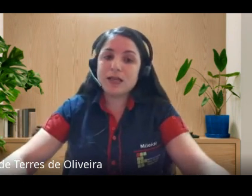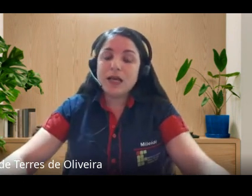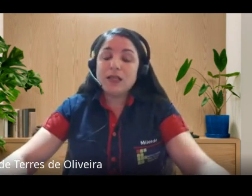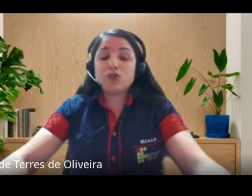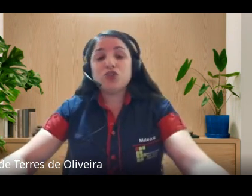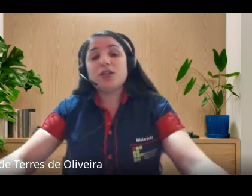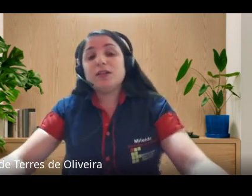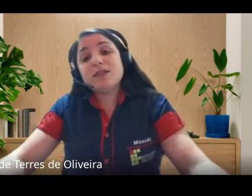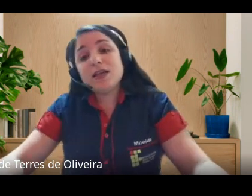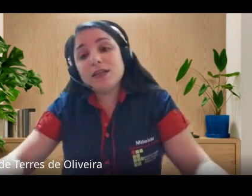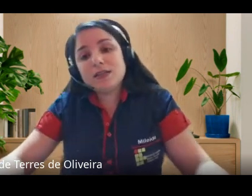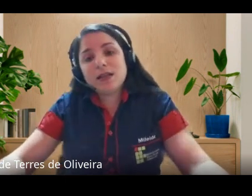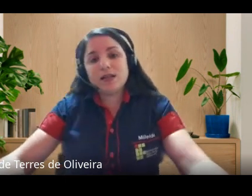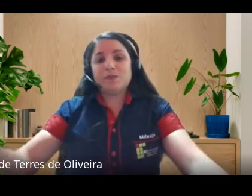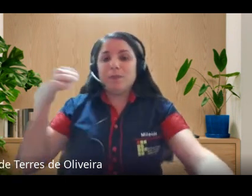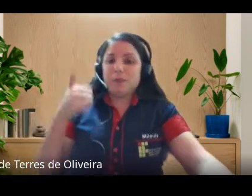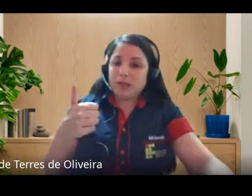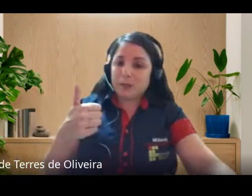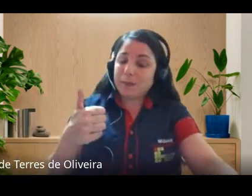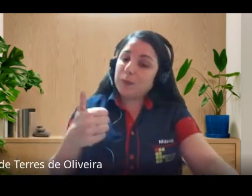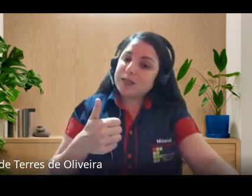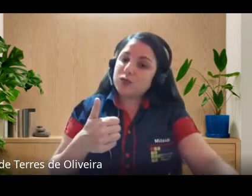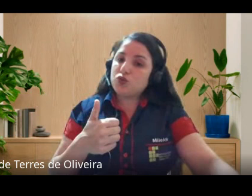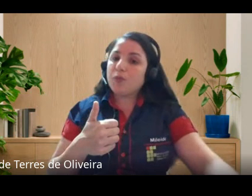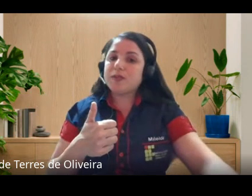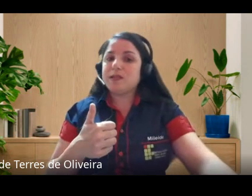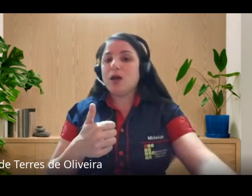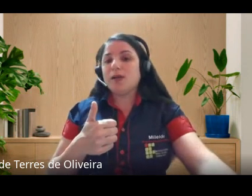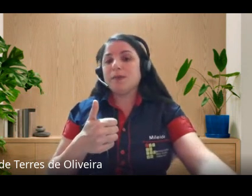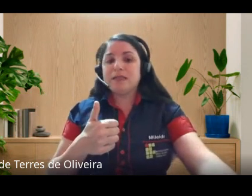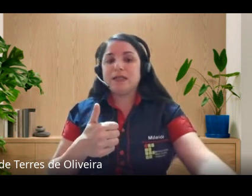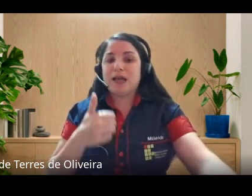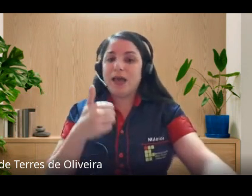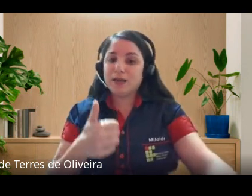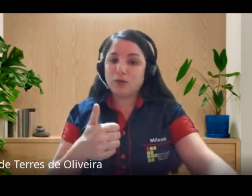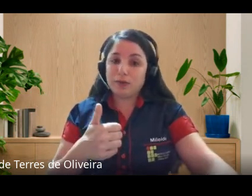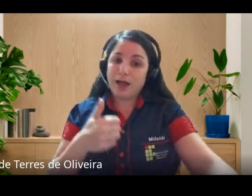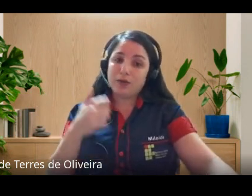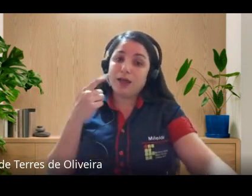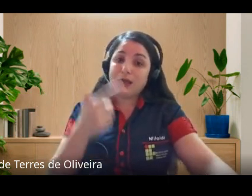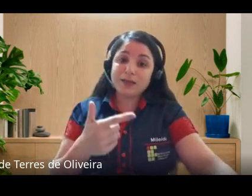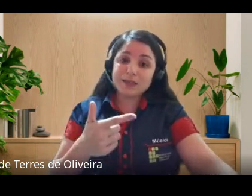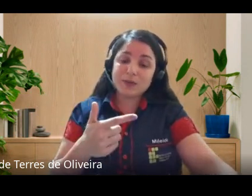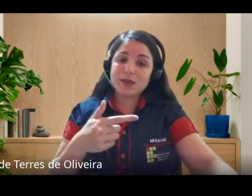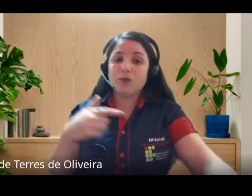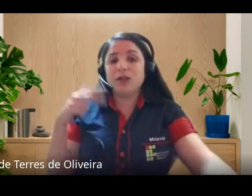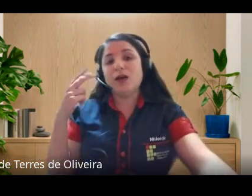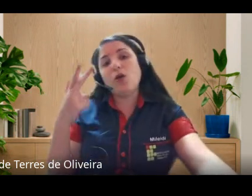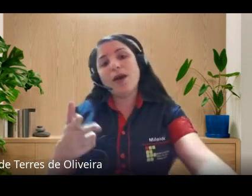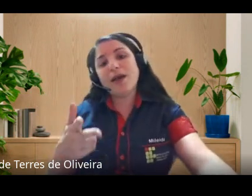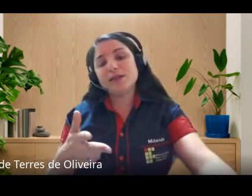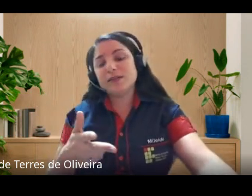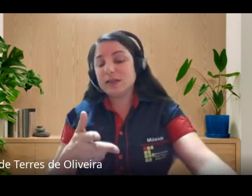sinais. Então, a gente tem três regrinhas aí. Primeira, para um processo de composição, ela precisa ter a regra do contato, a regra da sequência